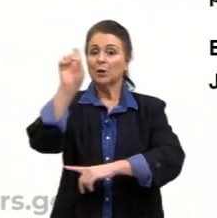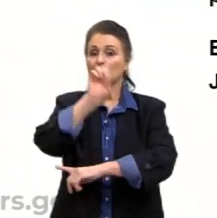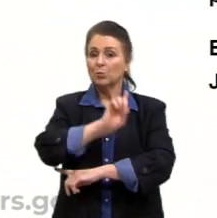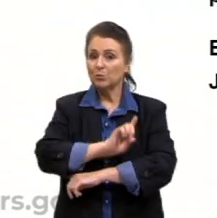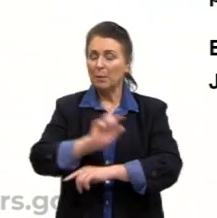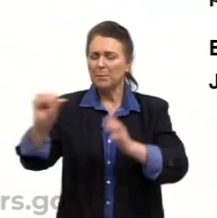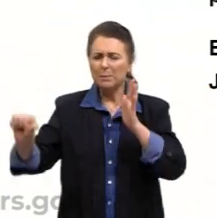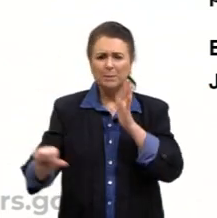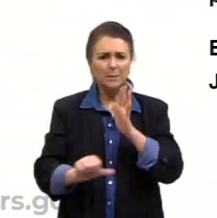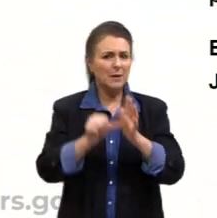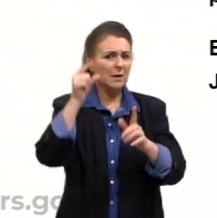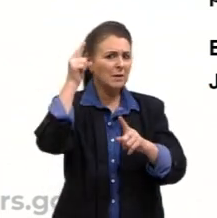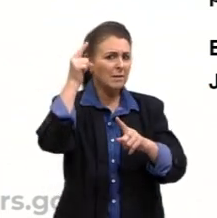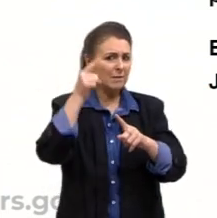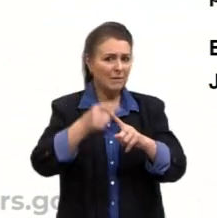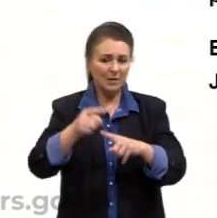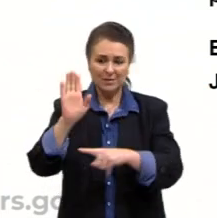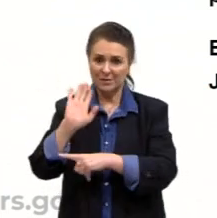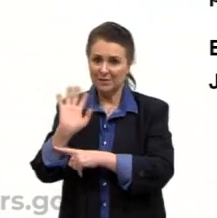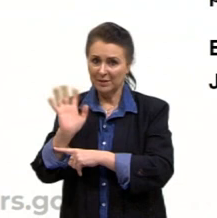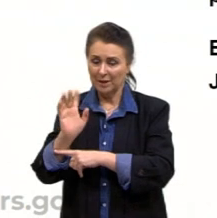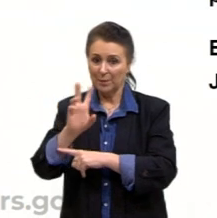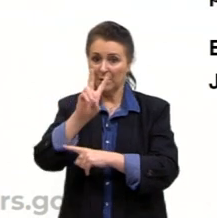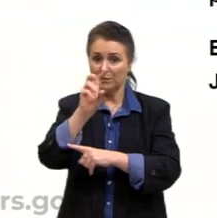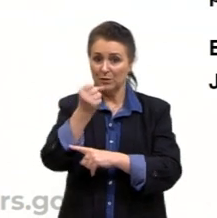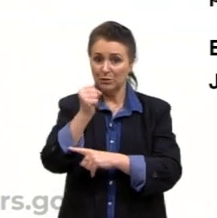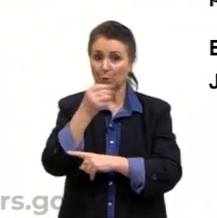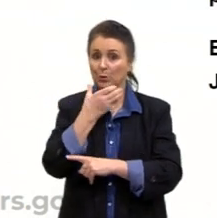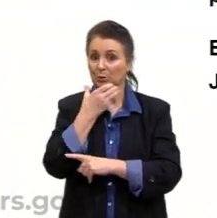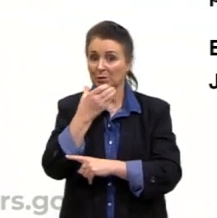primeira exibição pública de cinema,